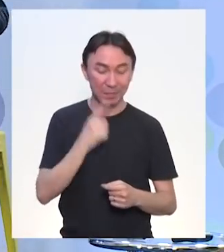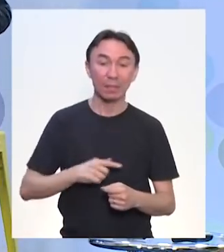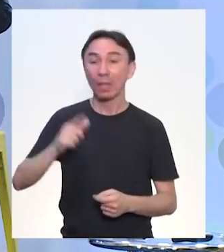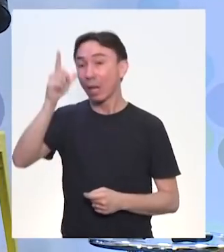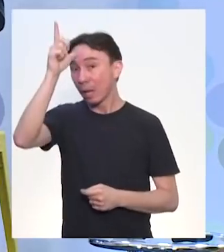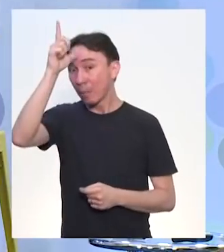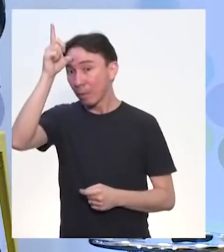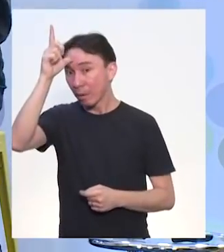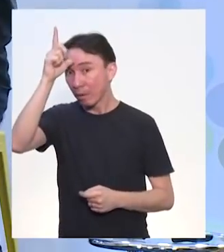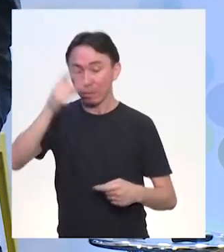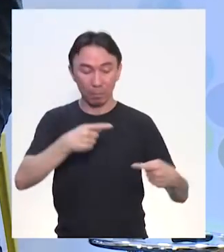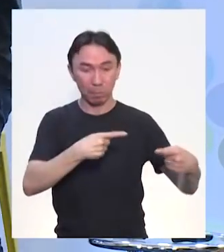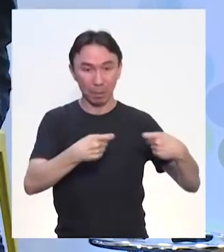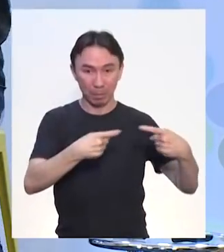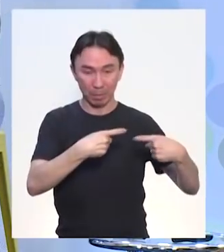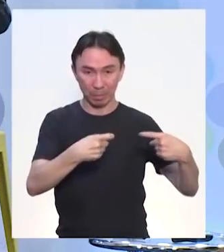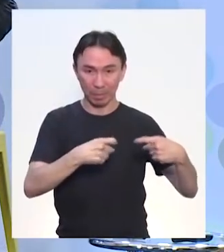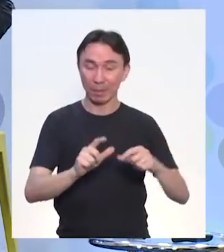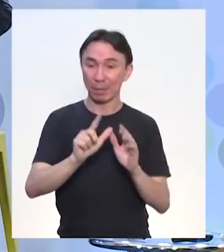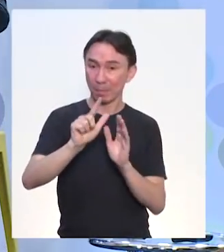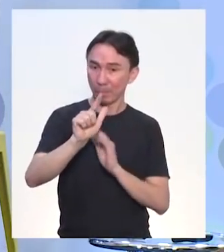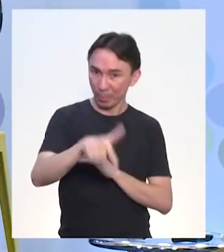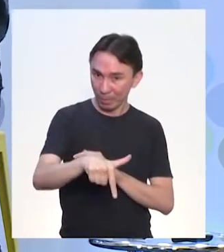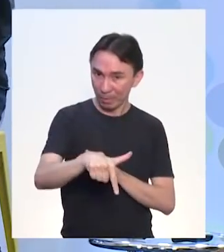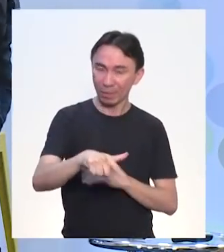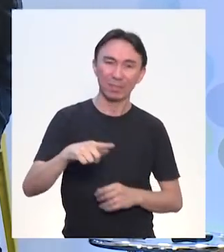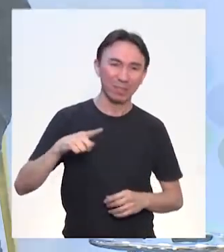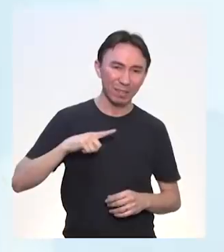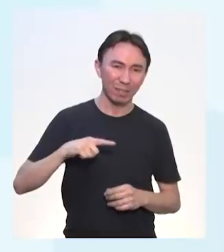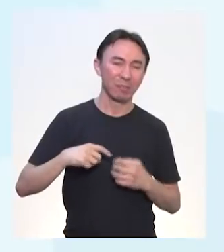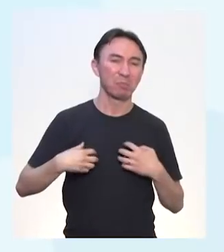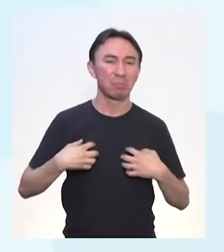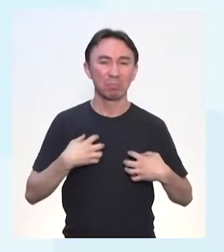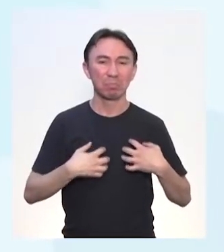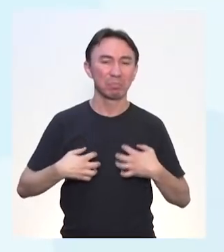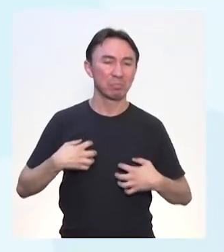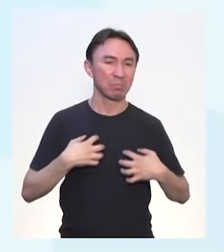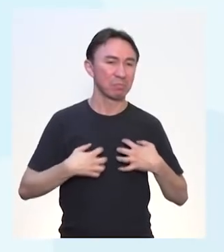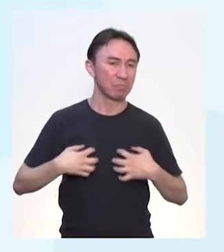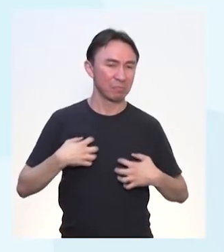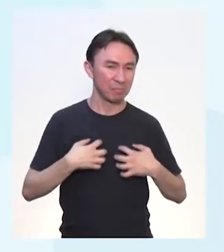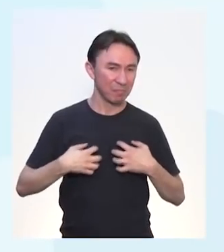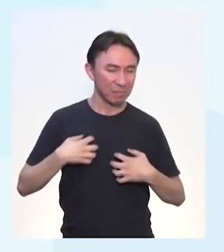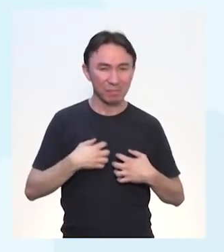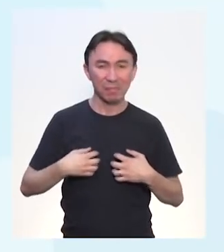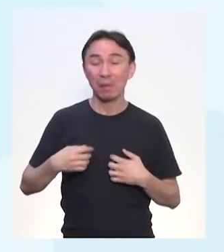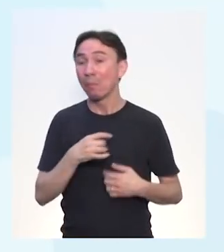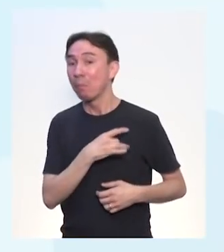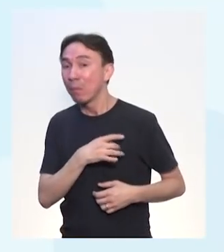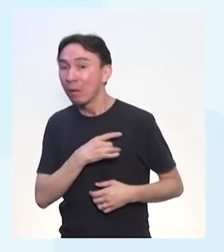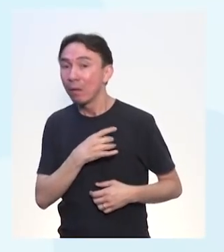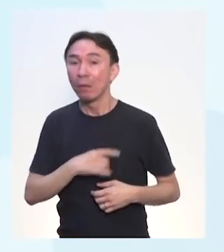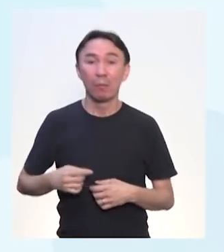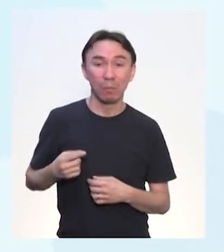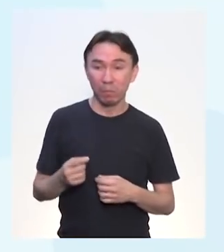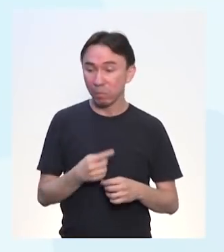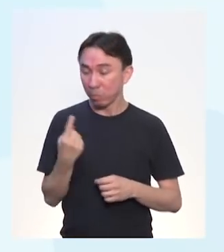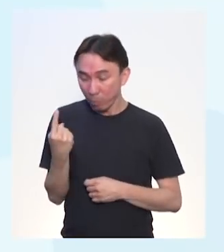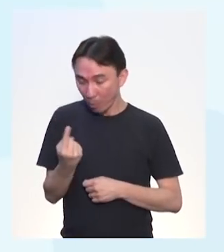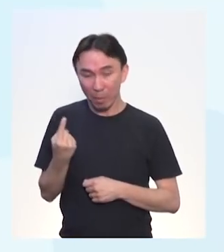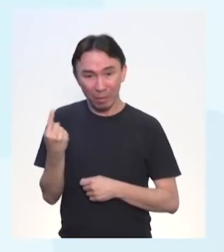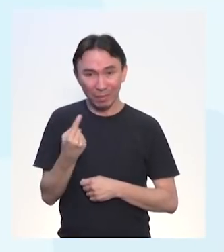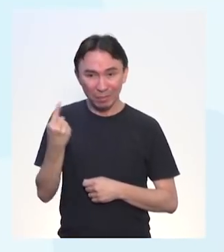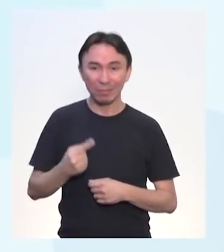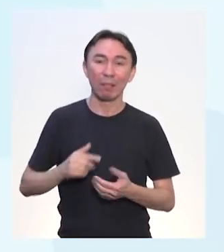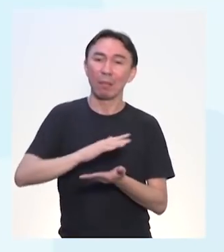pós-guerra, ela vive um clima de angústia, de medo, de solidão, de opressão, e acaba surgindo